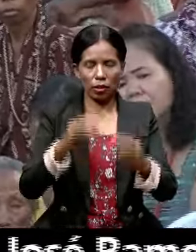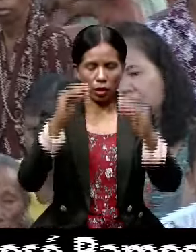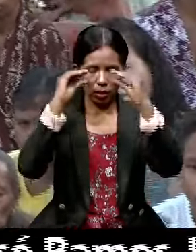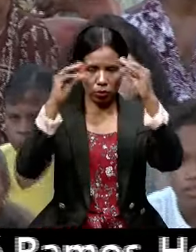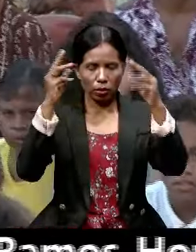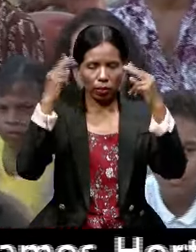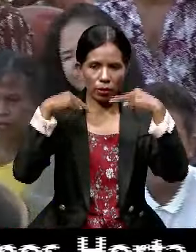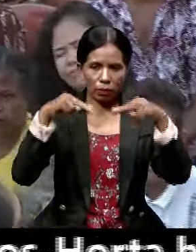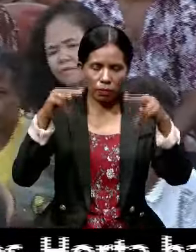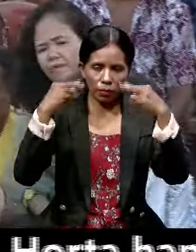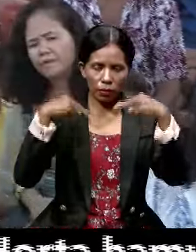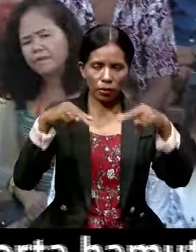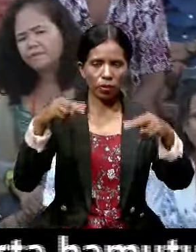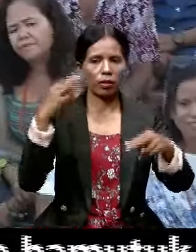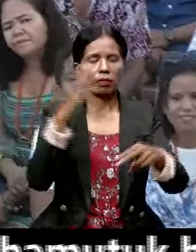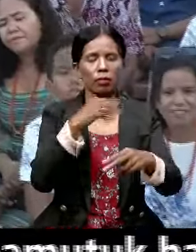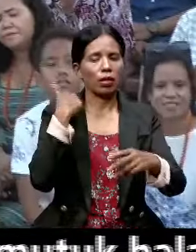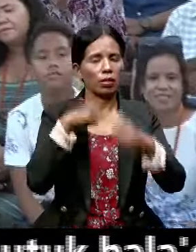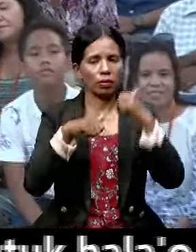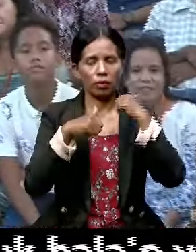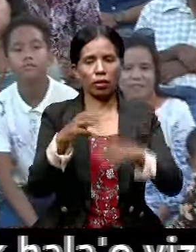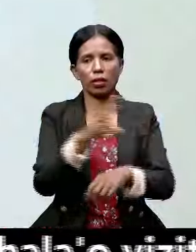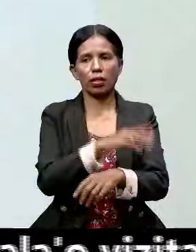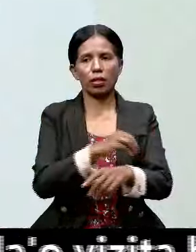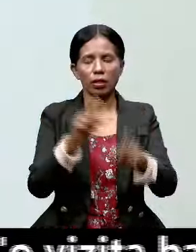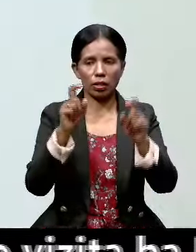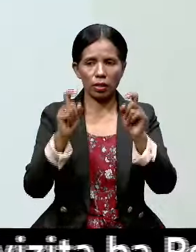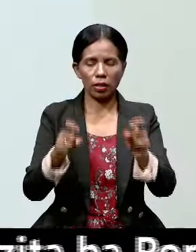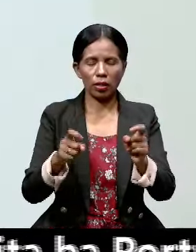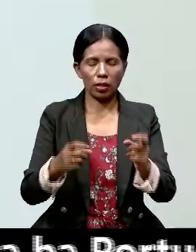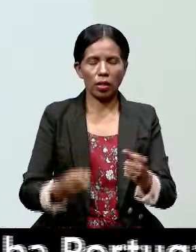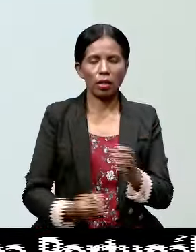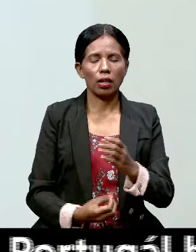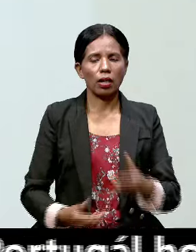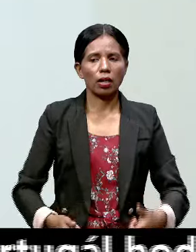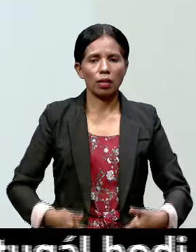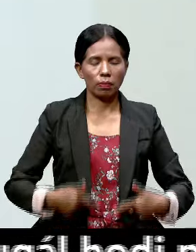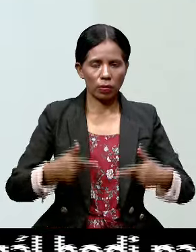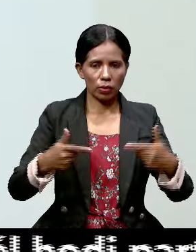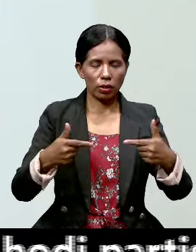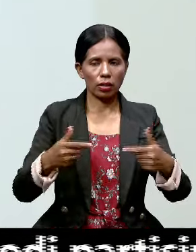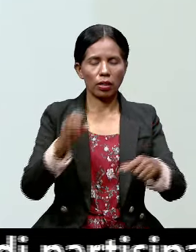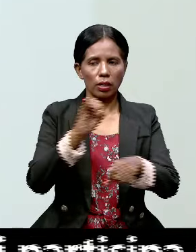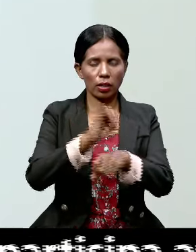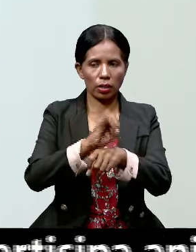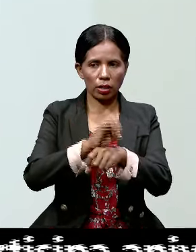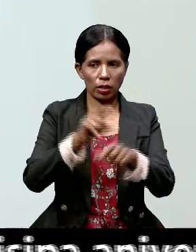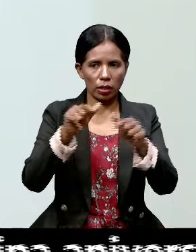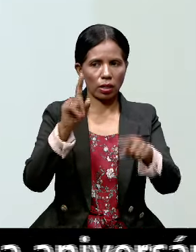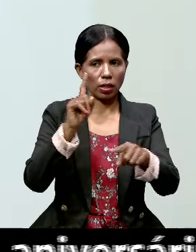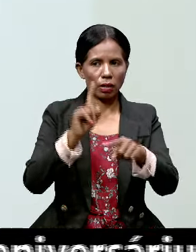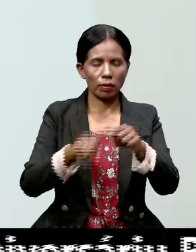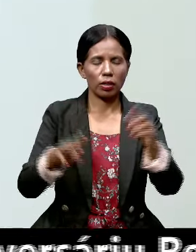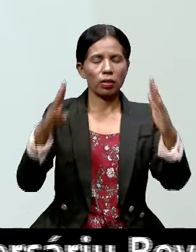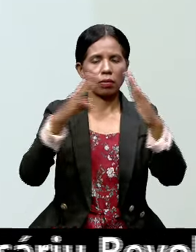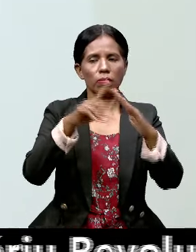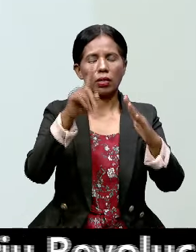música, ba atividade oioin, nevema que tem que ramores e a capela me. Capela la vela sai de